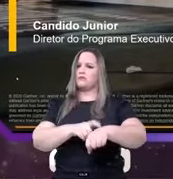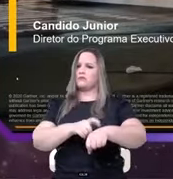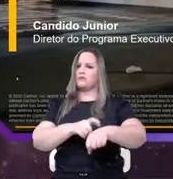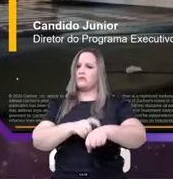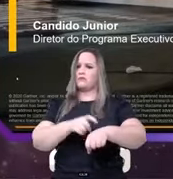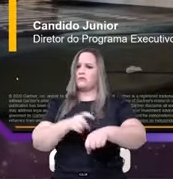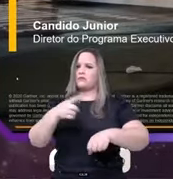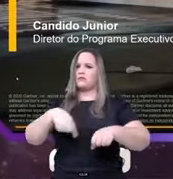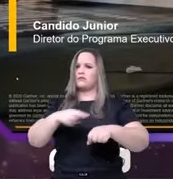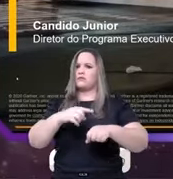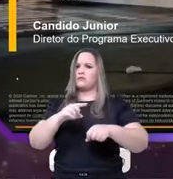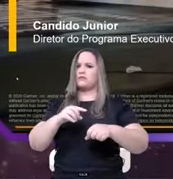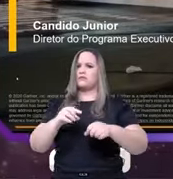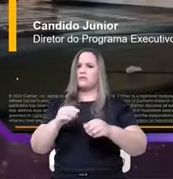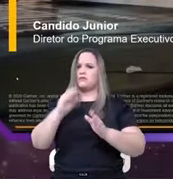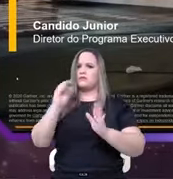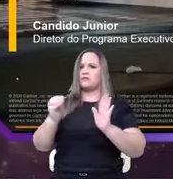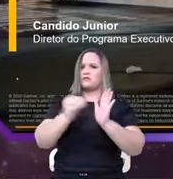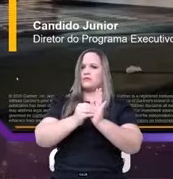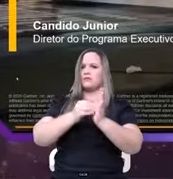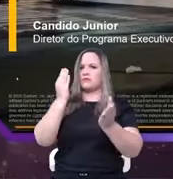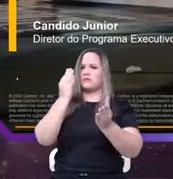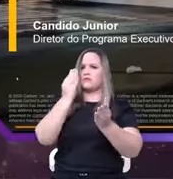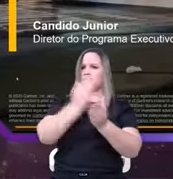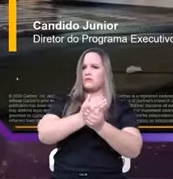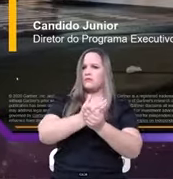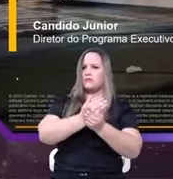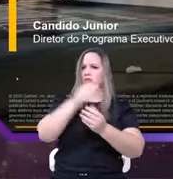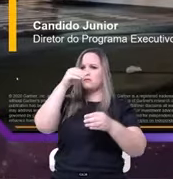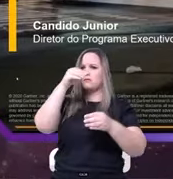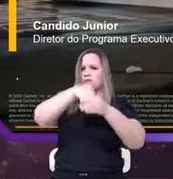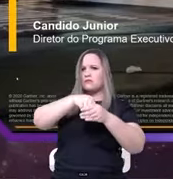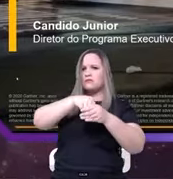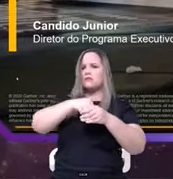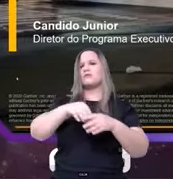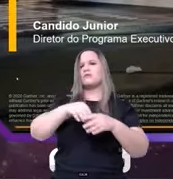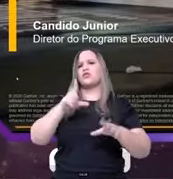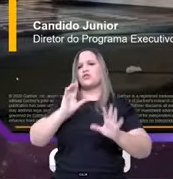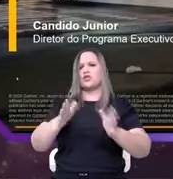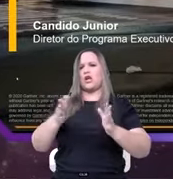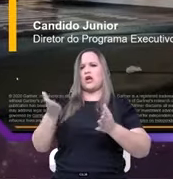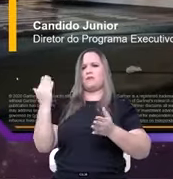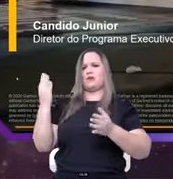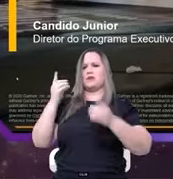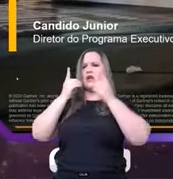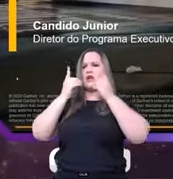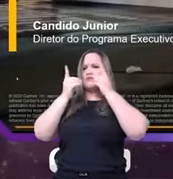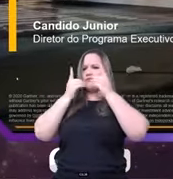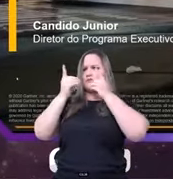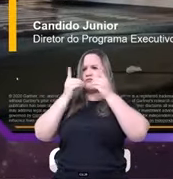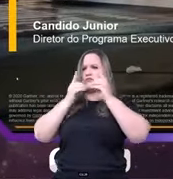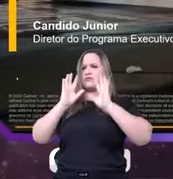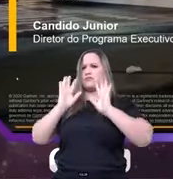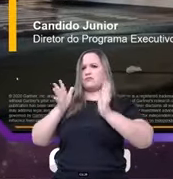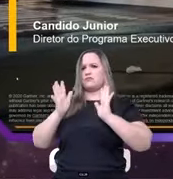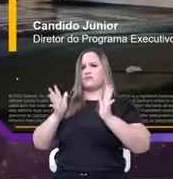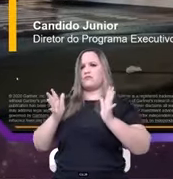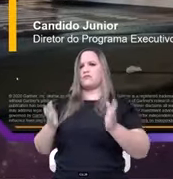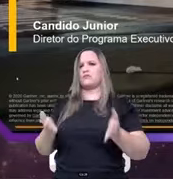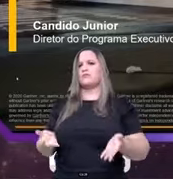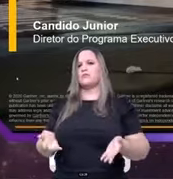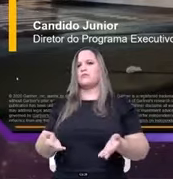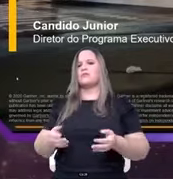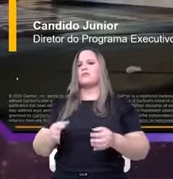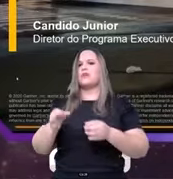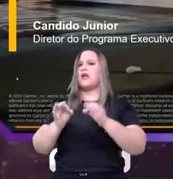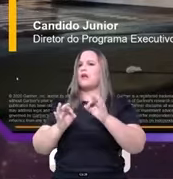colocamos nesse processo, e nós já discutimos anteriormente sobre inovação, sobre mindset, organizações